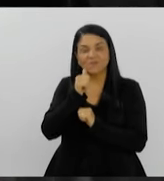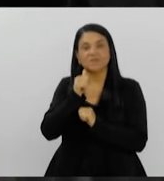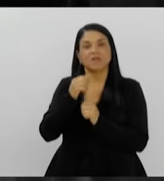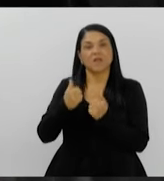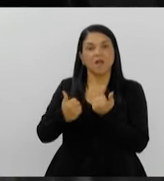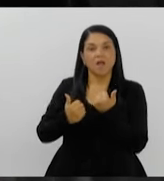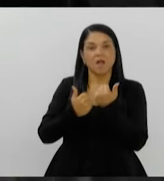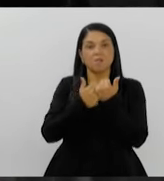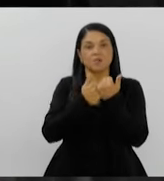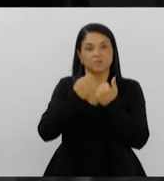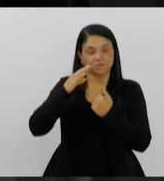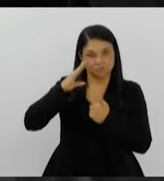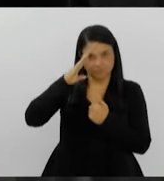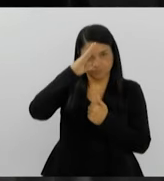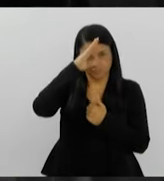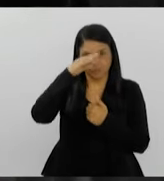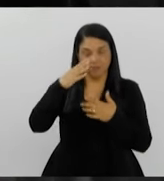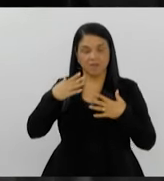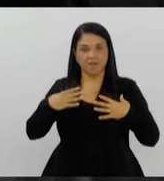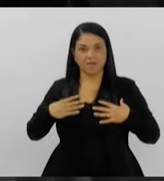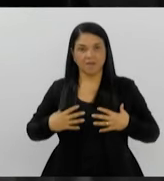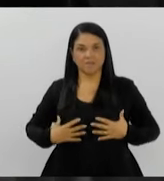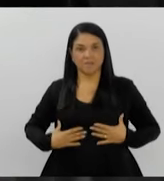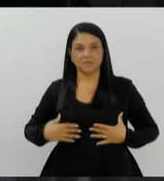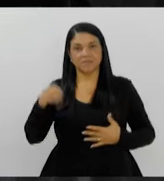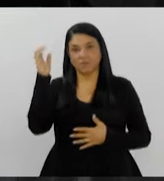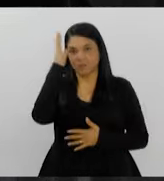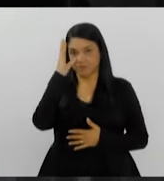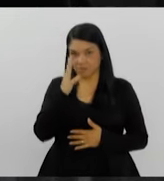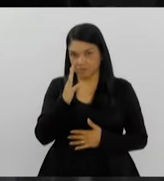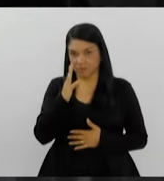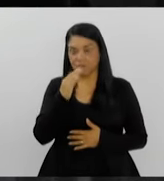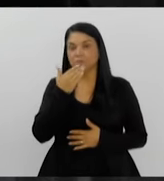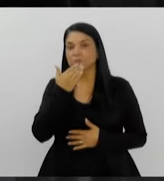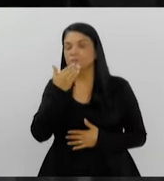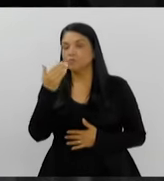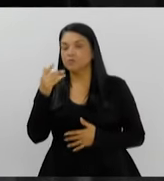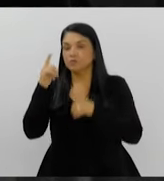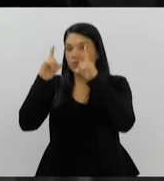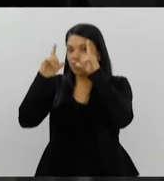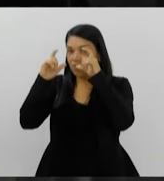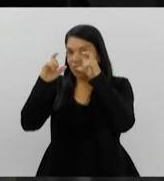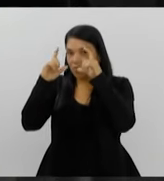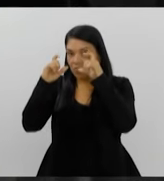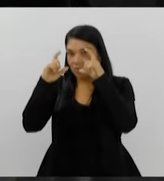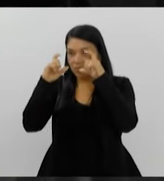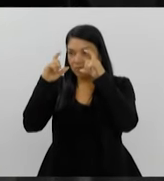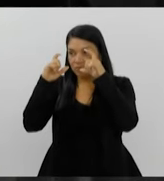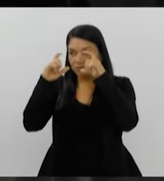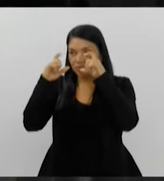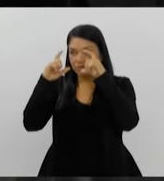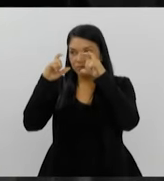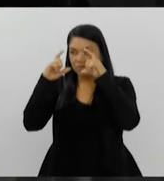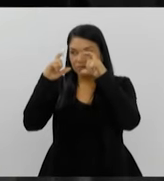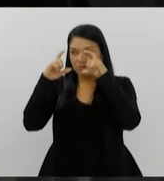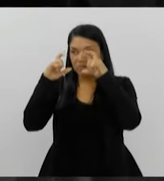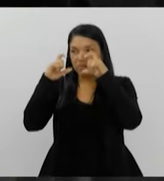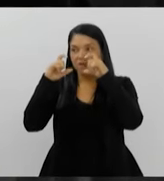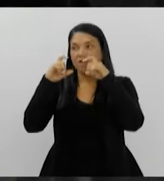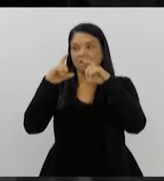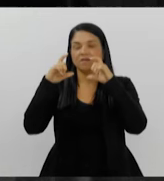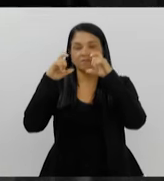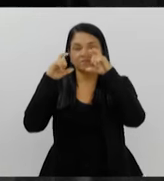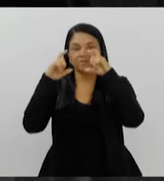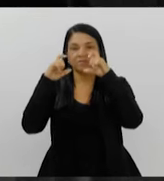bolsonaro vestidas de camisa do Brasil me pediram uma fotografia e eu depois de tentar